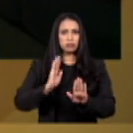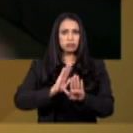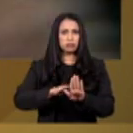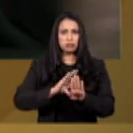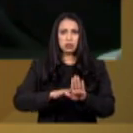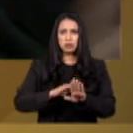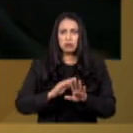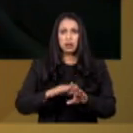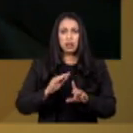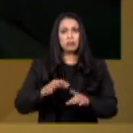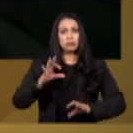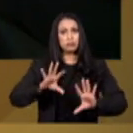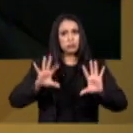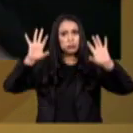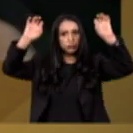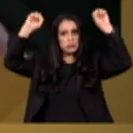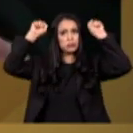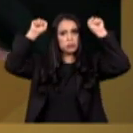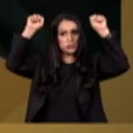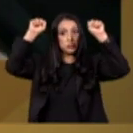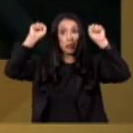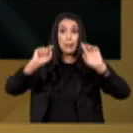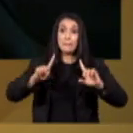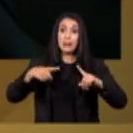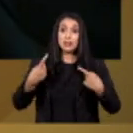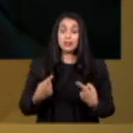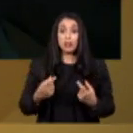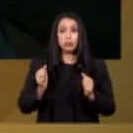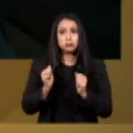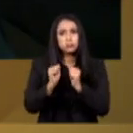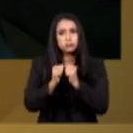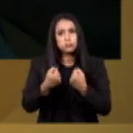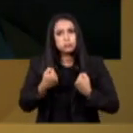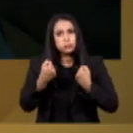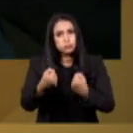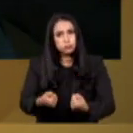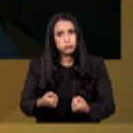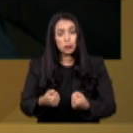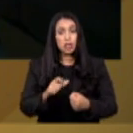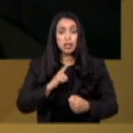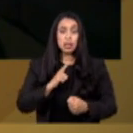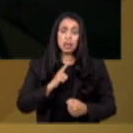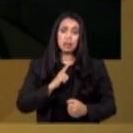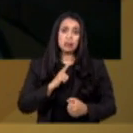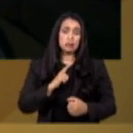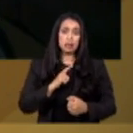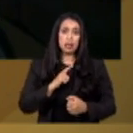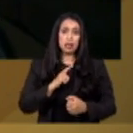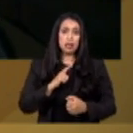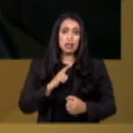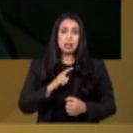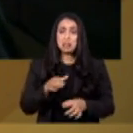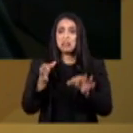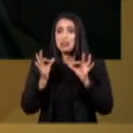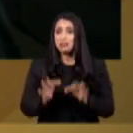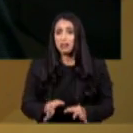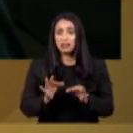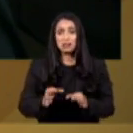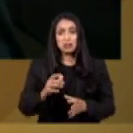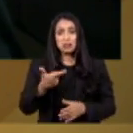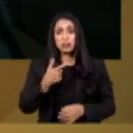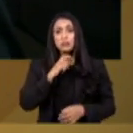dos tribunais mas são assim é se lhe parece que não tem nenhuma a